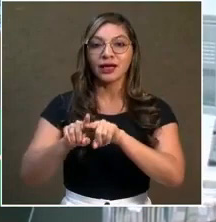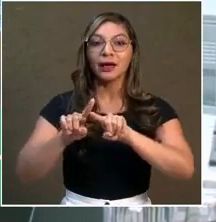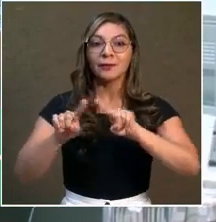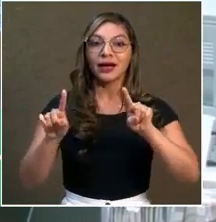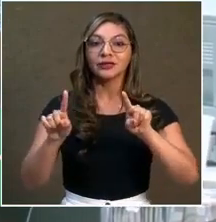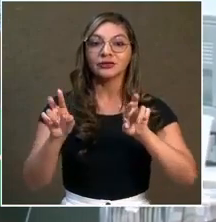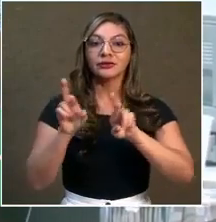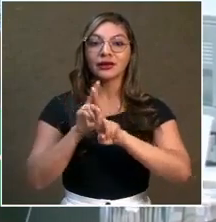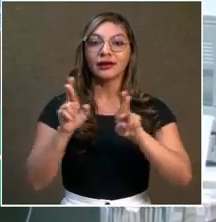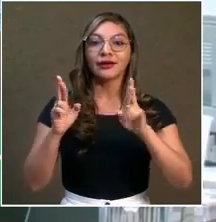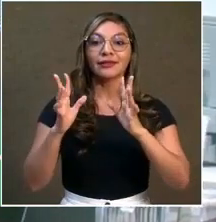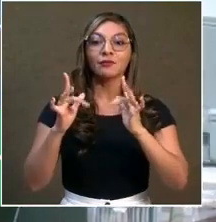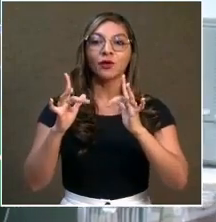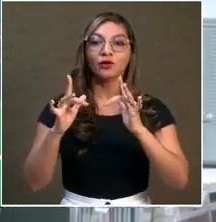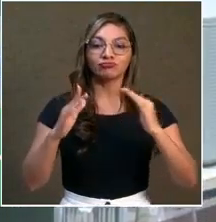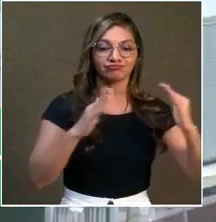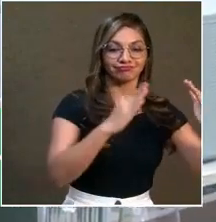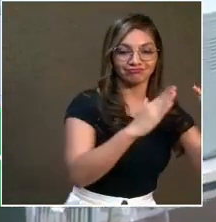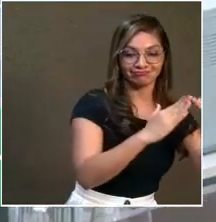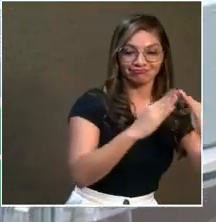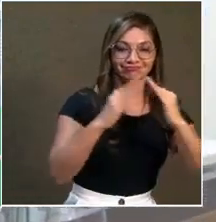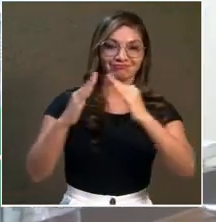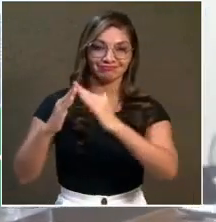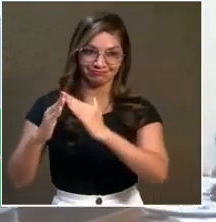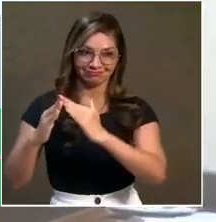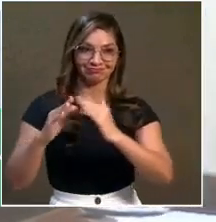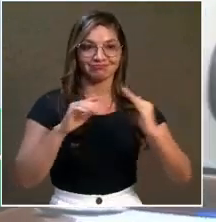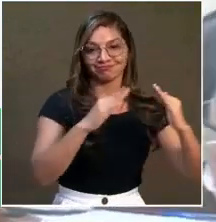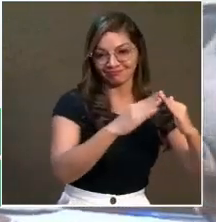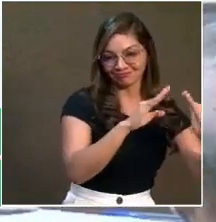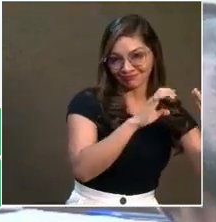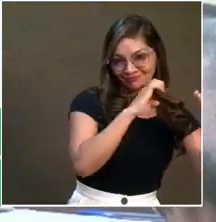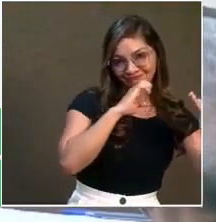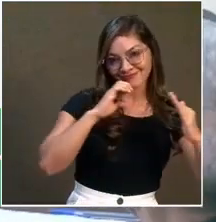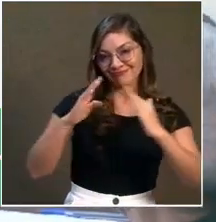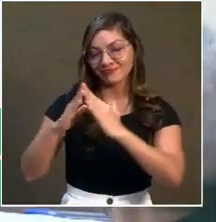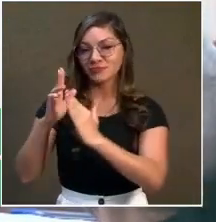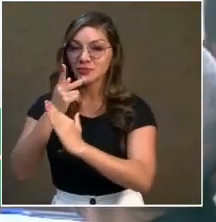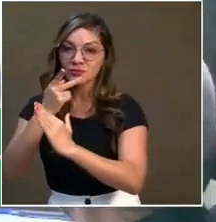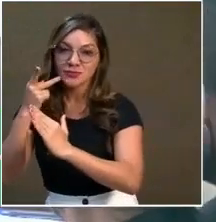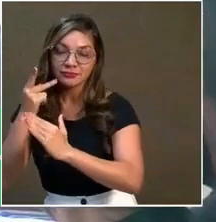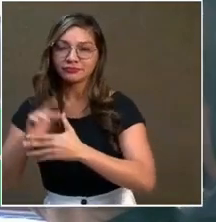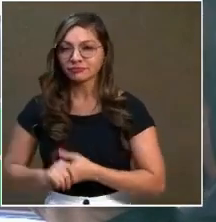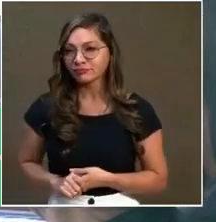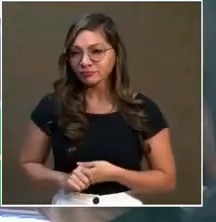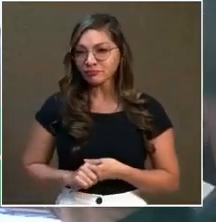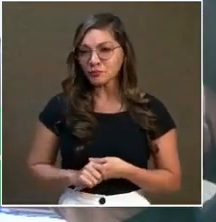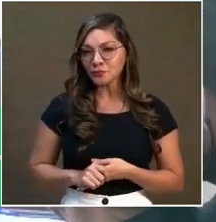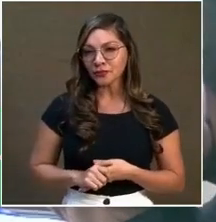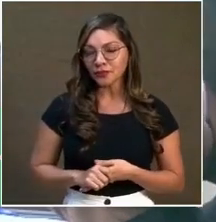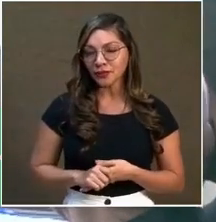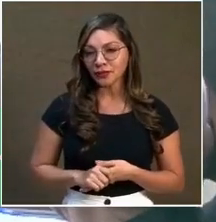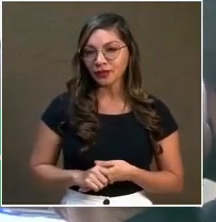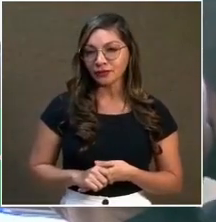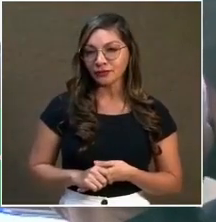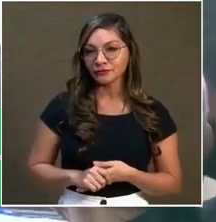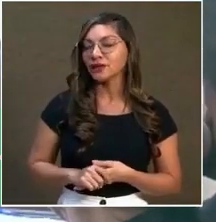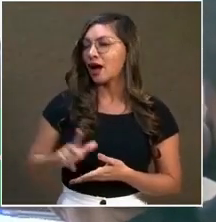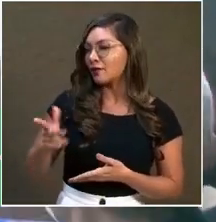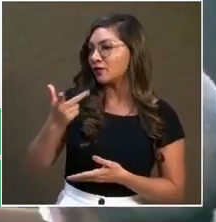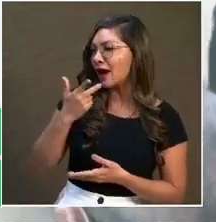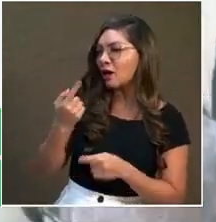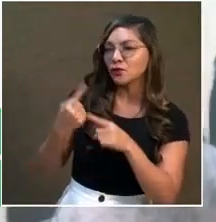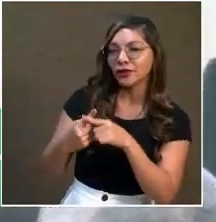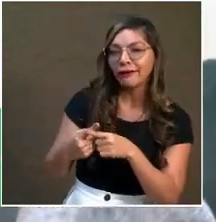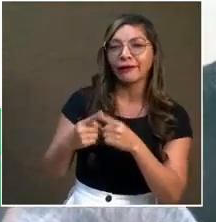durar. A acusação veio com vossas excelências, vendeu uma história de que tinha acabado o relacionamento. E que ele não aceitou